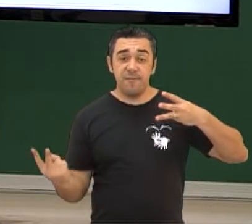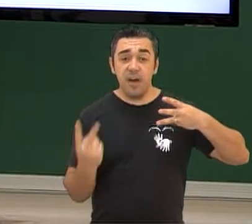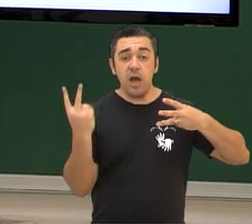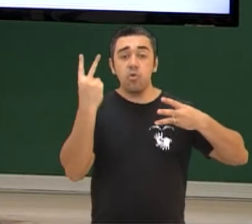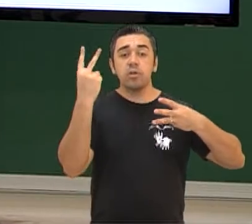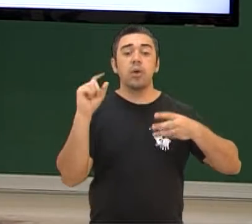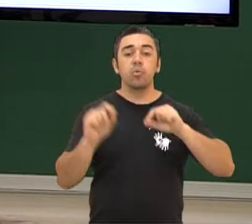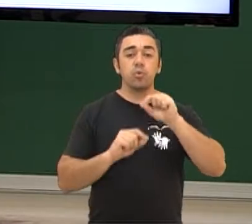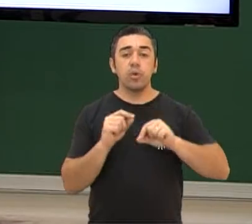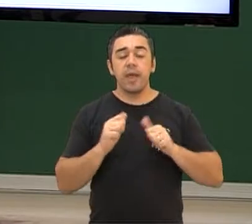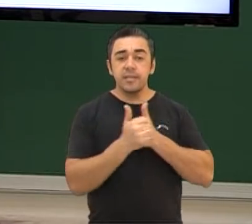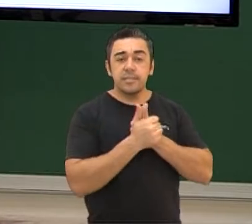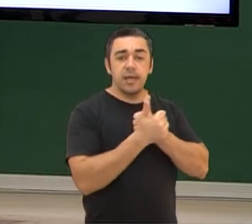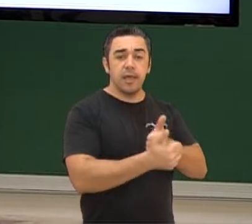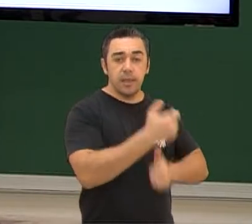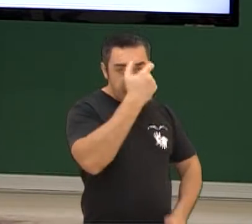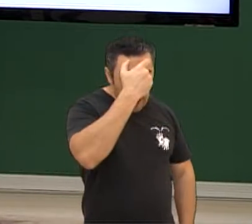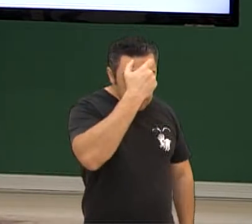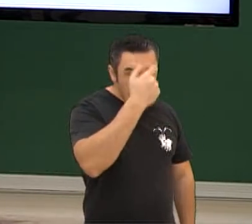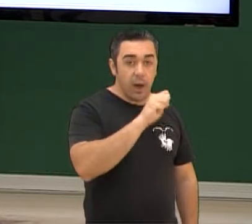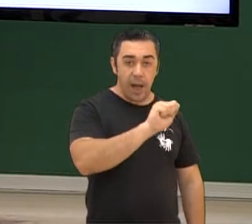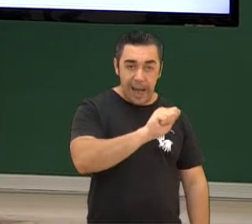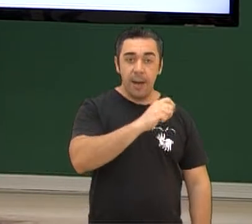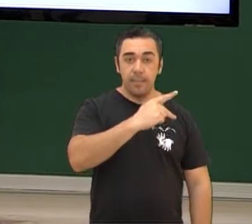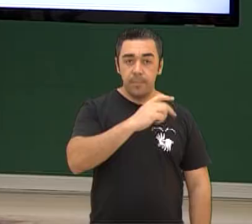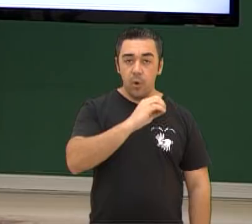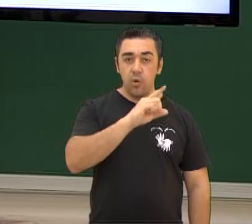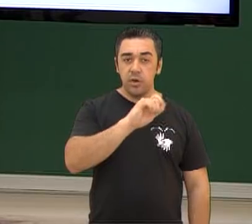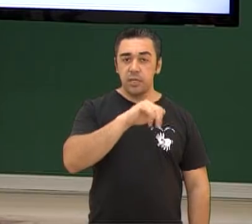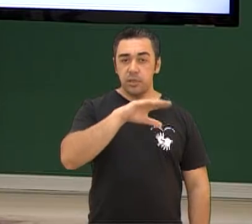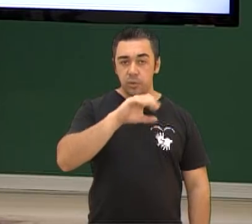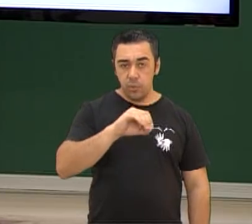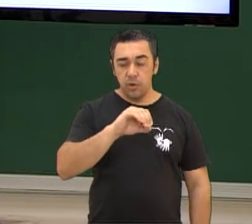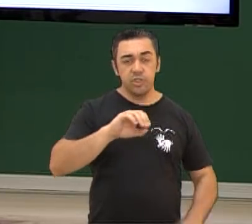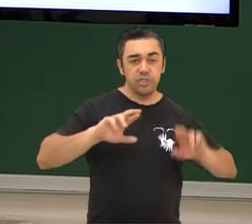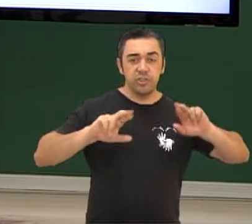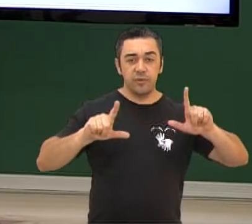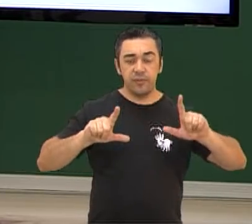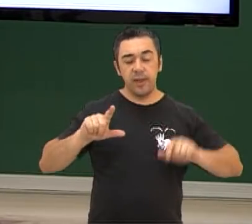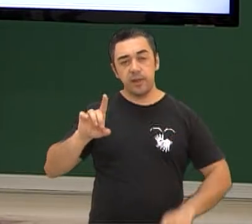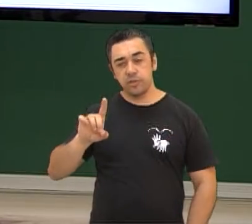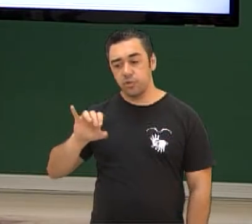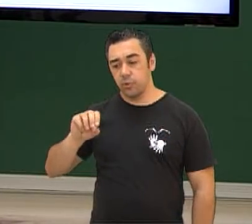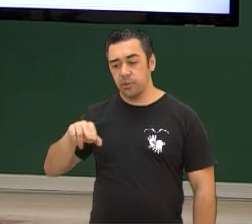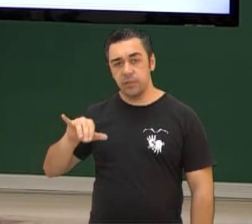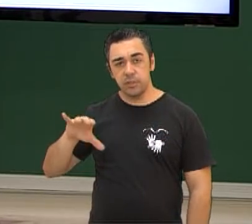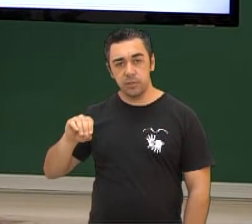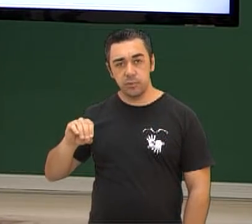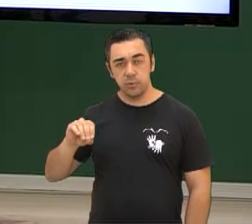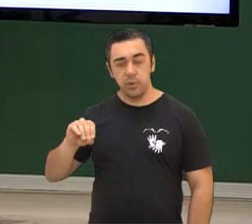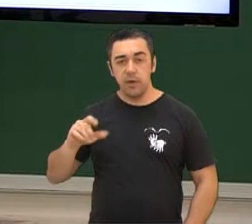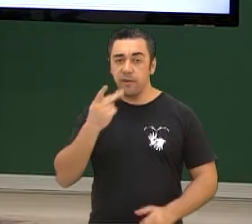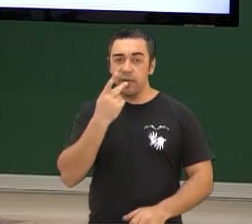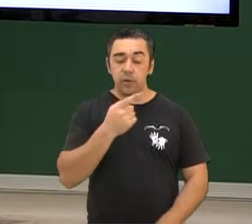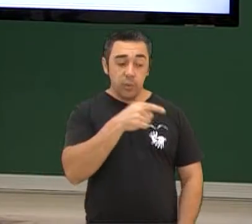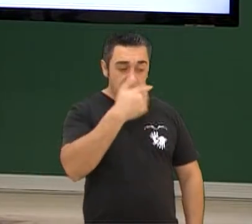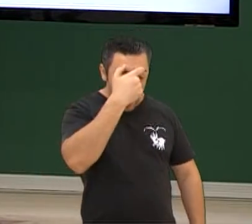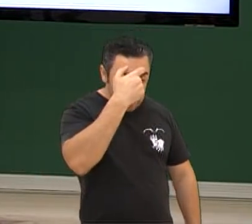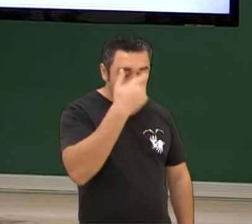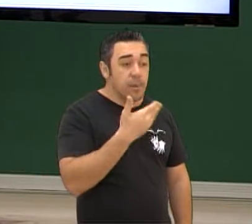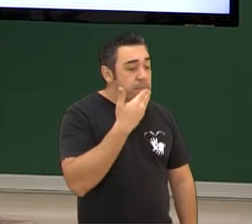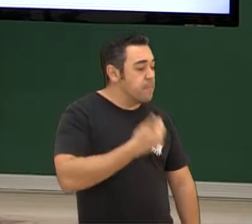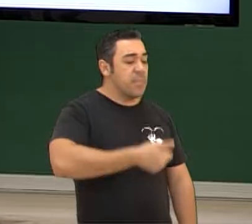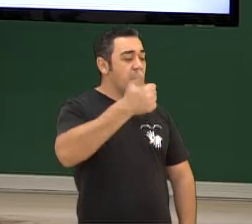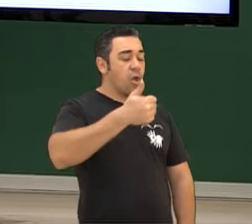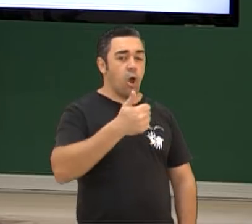em detrimento do espírito dionisíaco, né? Justamente dizendo que Apolo, a razão, é melhor que a emoção. Tá? O que Nietzsche queria, portanto, era